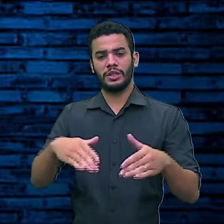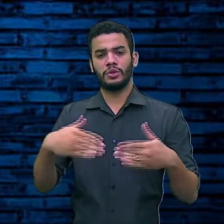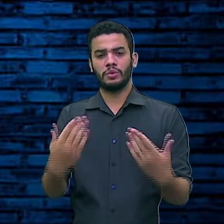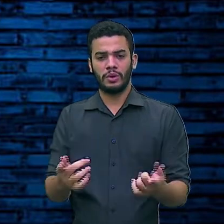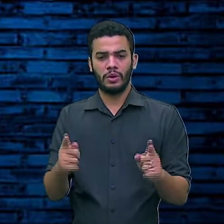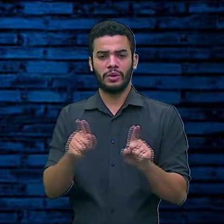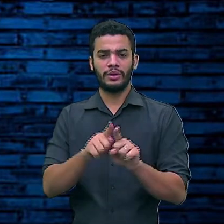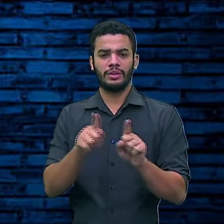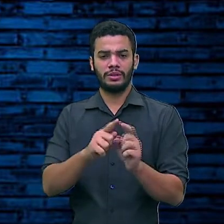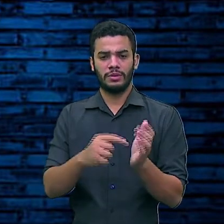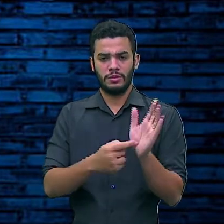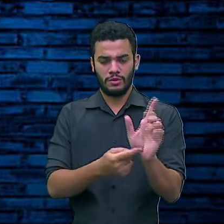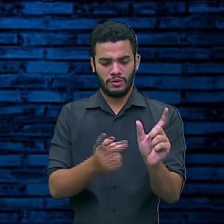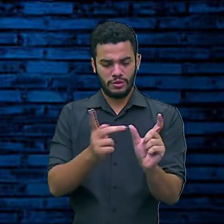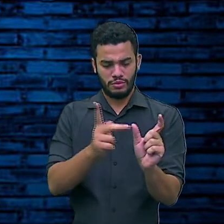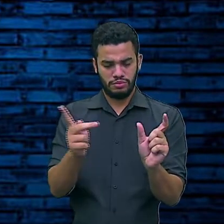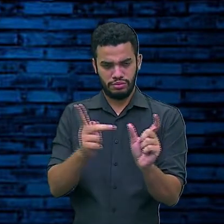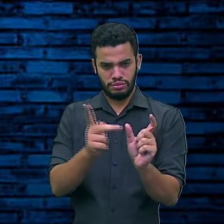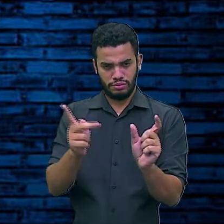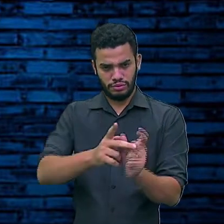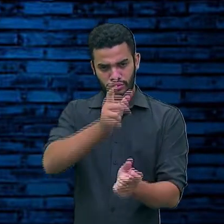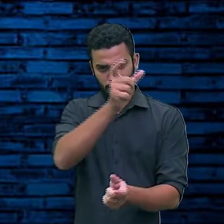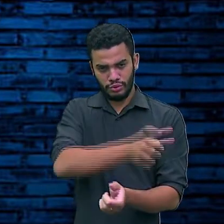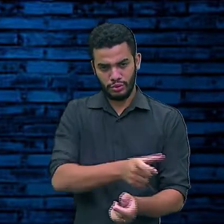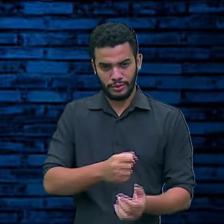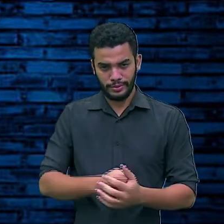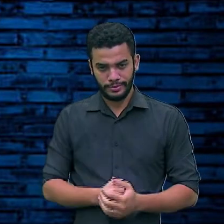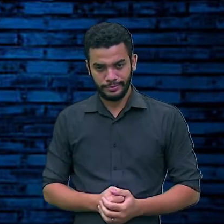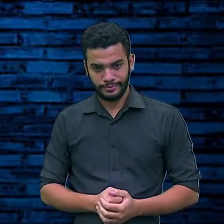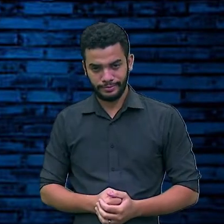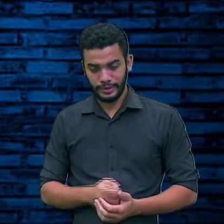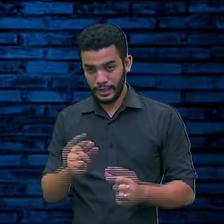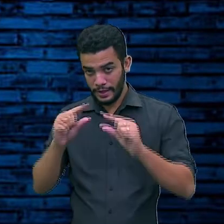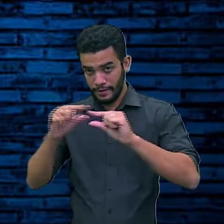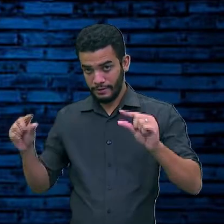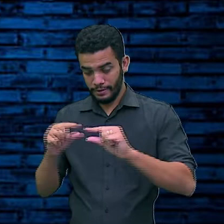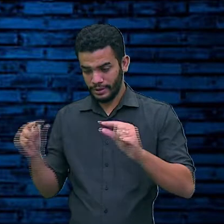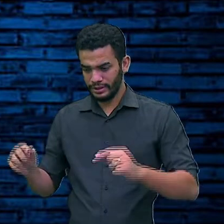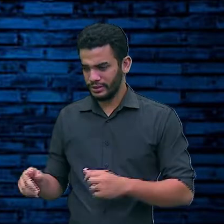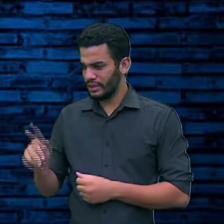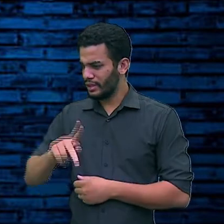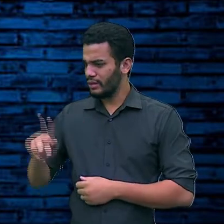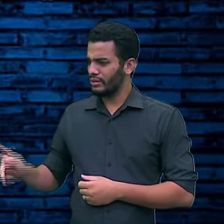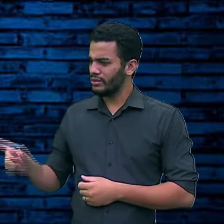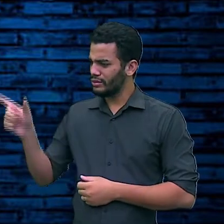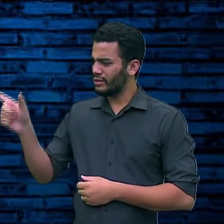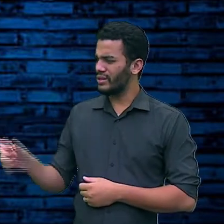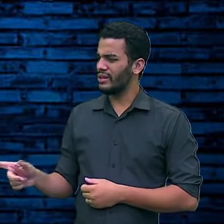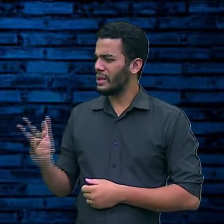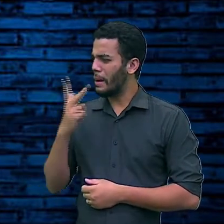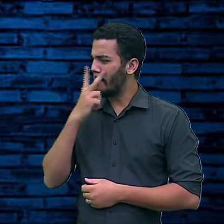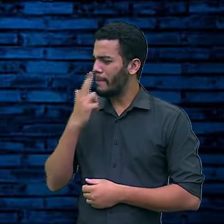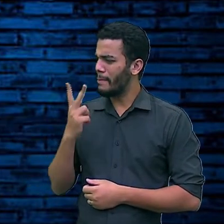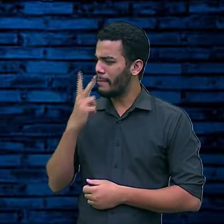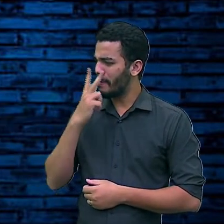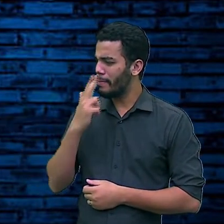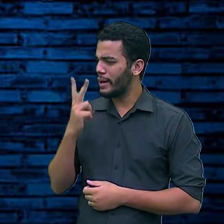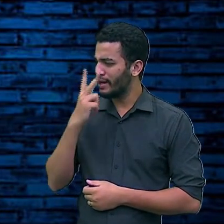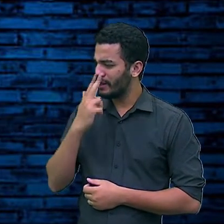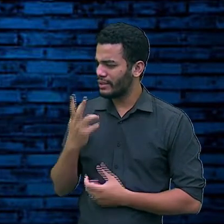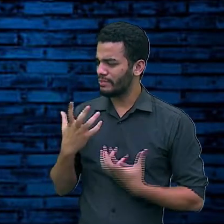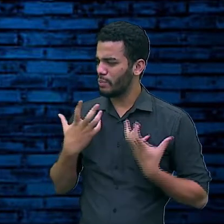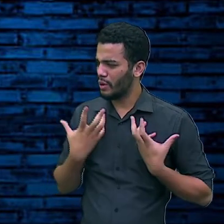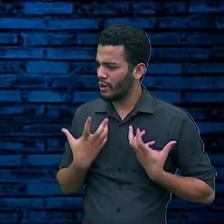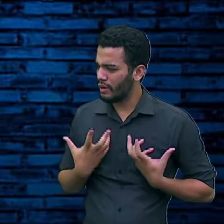do sujeito. A professora parece cansada. Sim, a professora parece cansada.